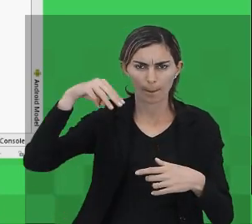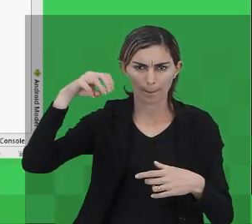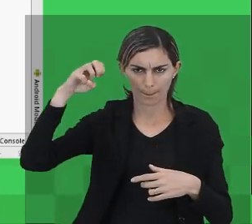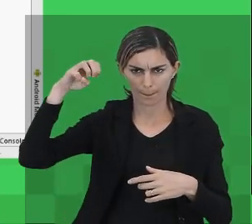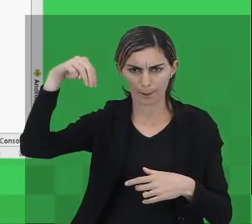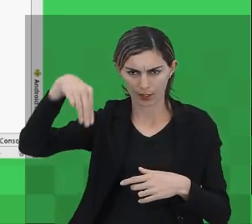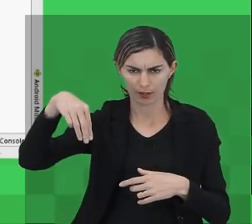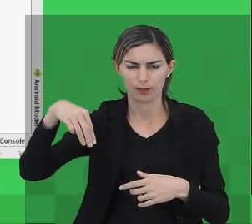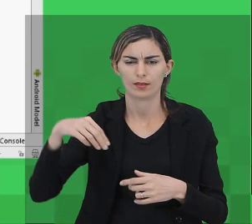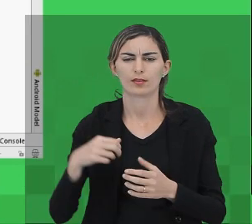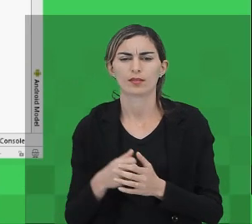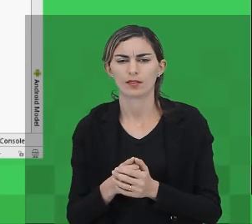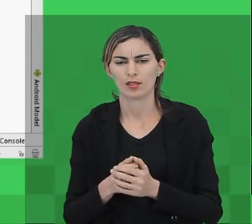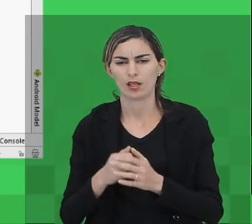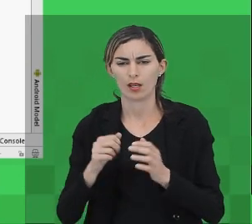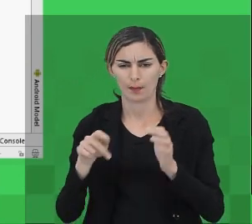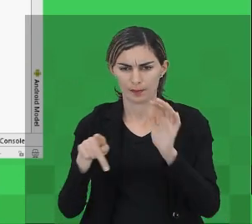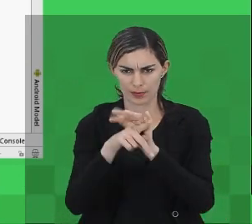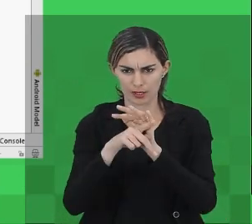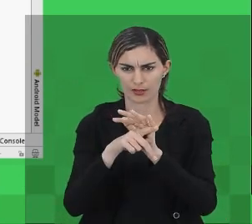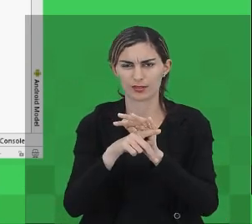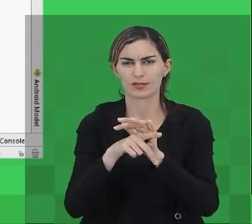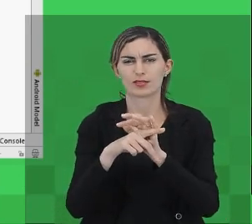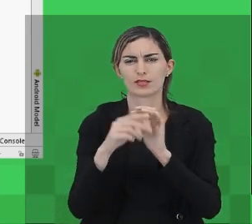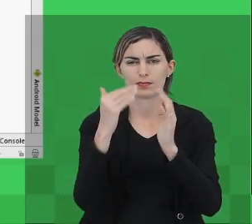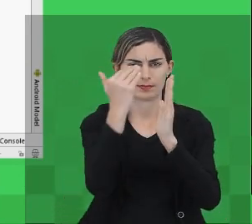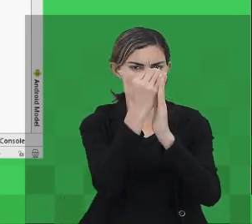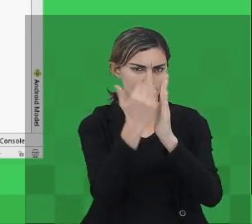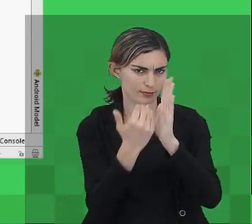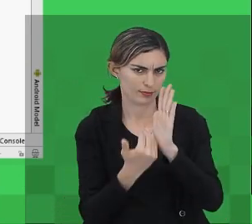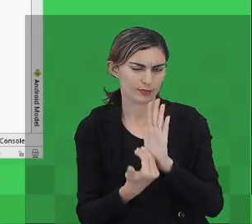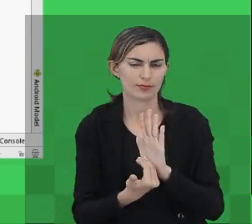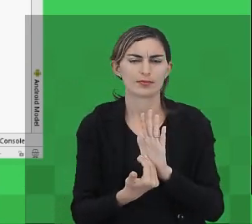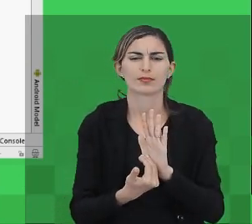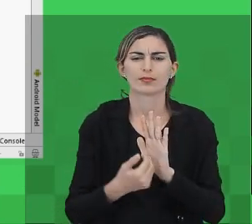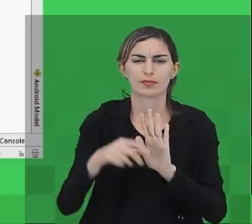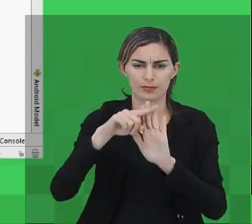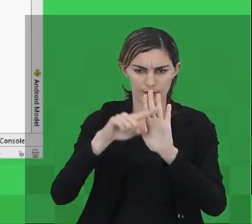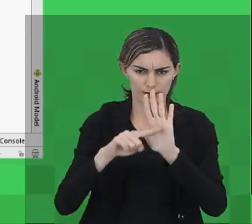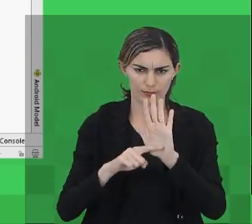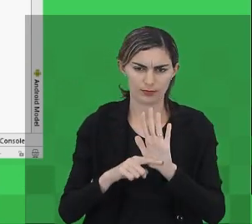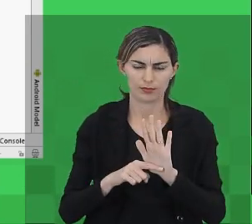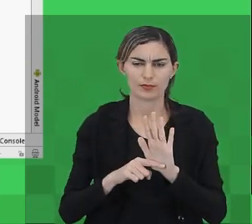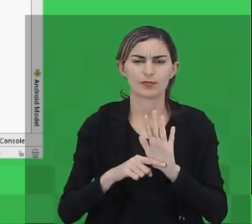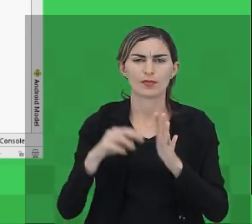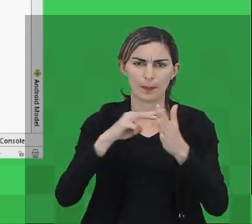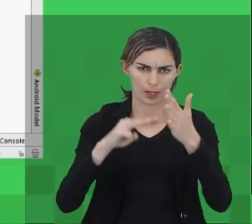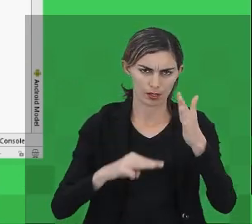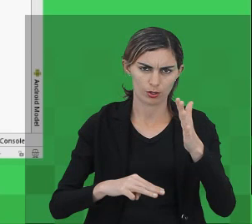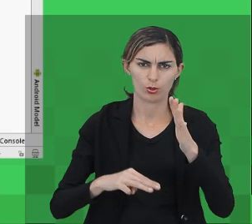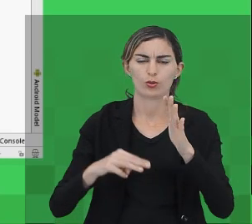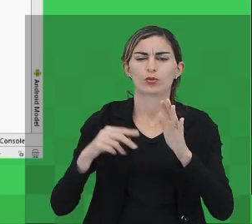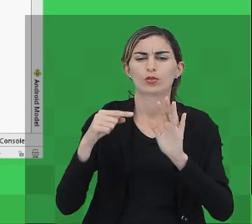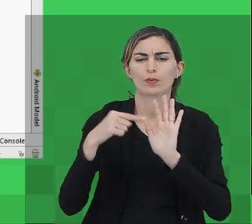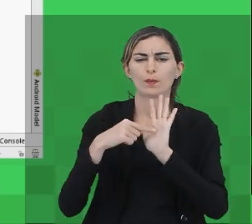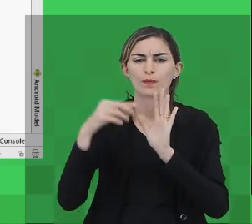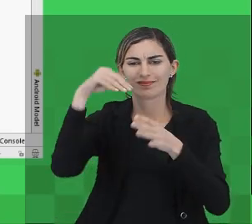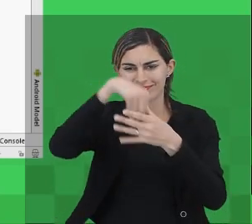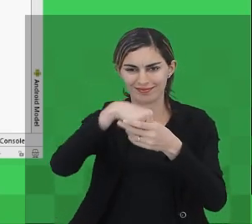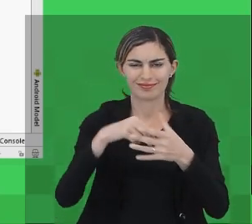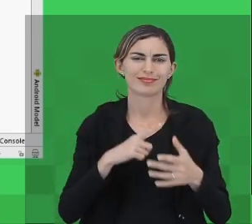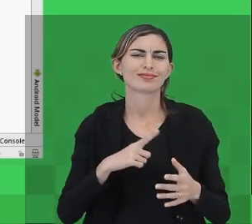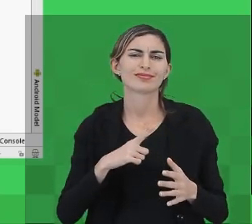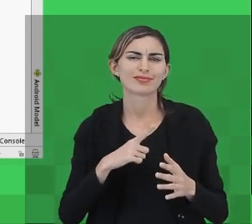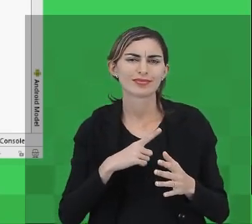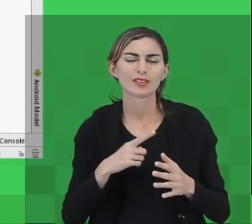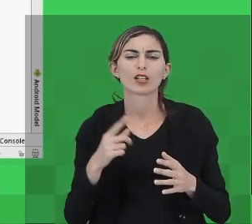O main activity é a classe onde vamos programar. É nesse método aqui, onCreate, que